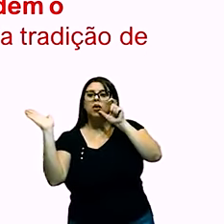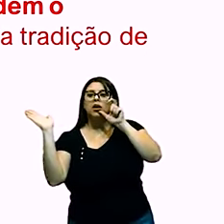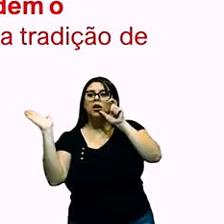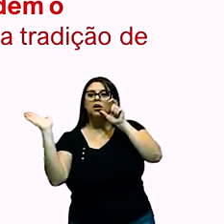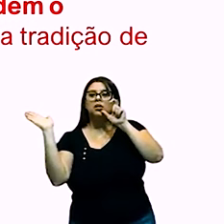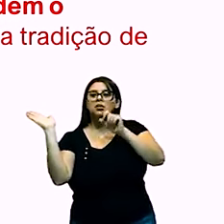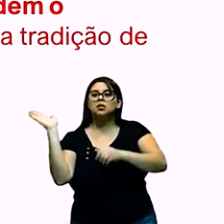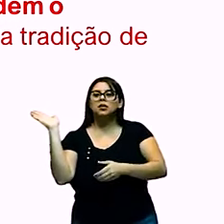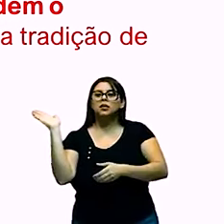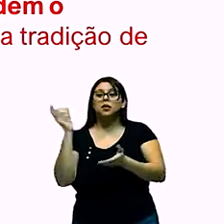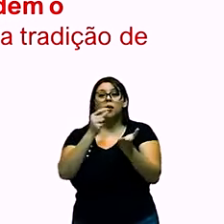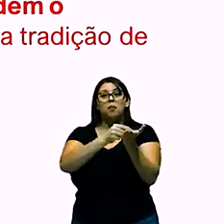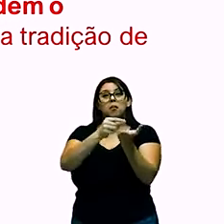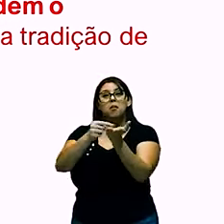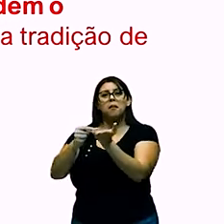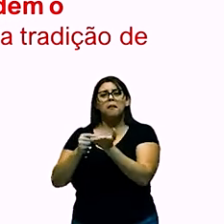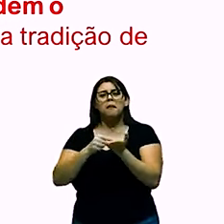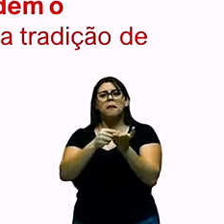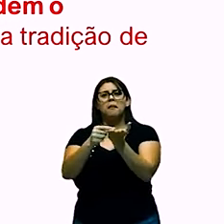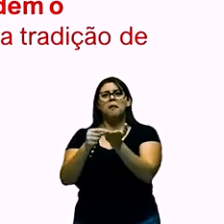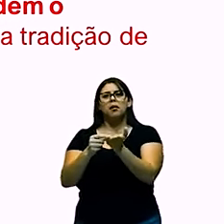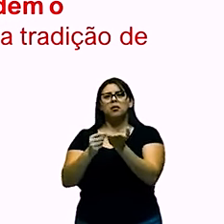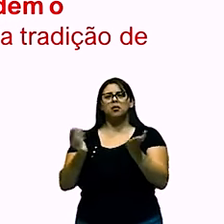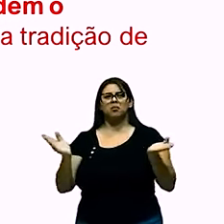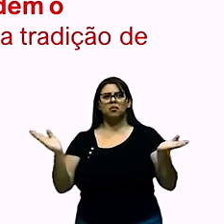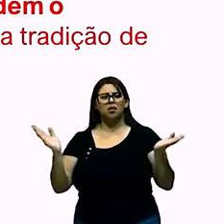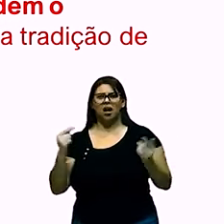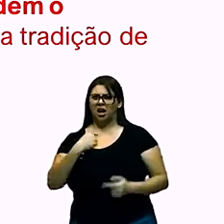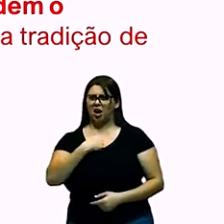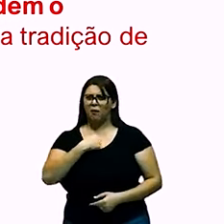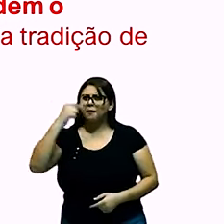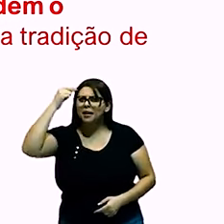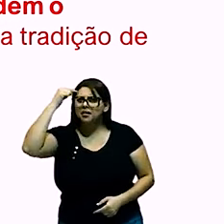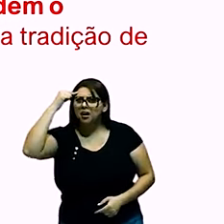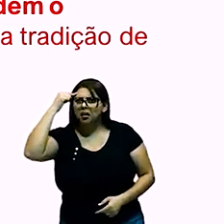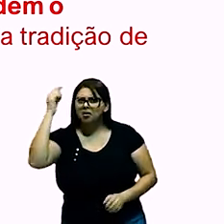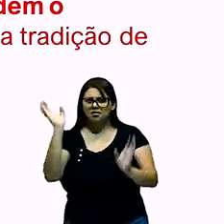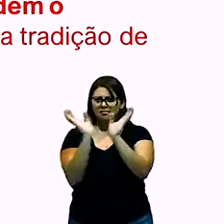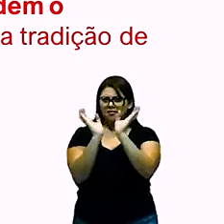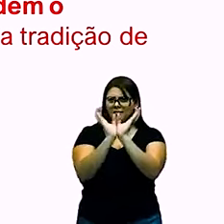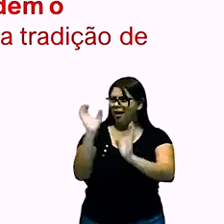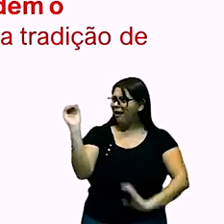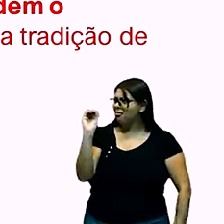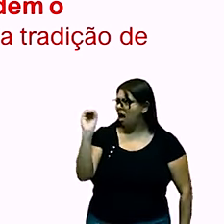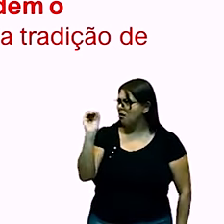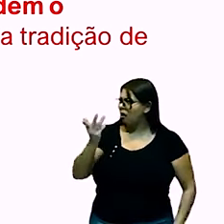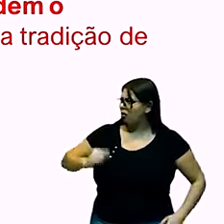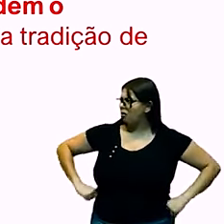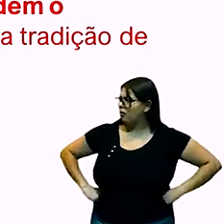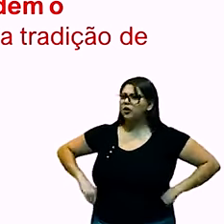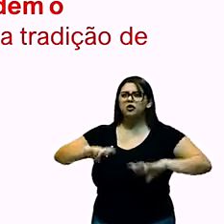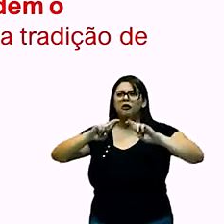pão do pastor? O orar pelo pão, o partir, o brado de vitória, esperar um pelos outros, cadê? Mas isso aqui não é Santa